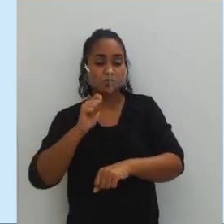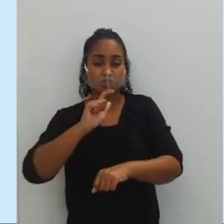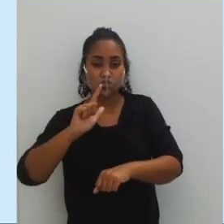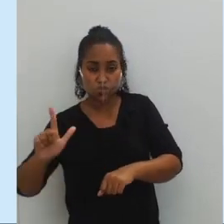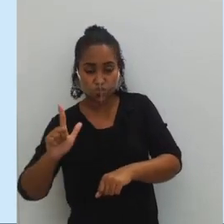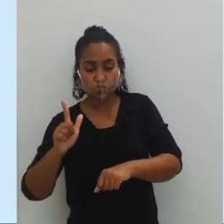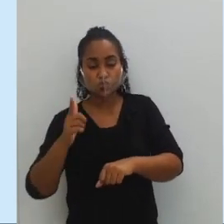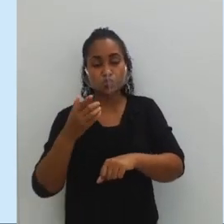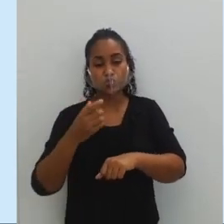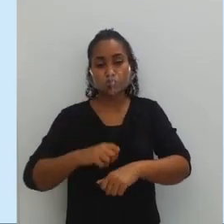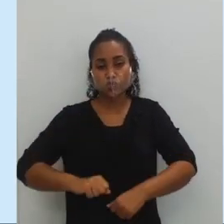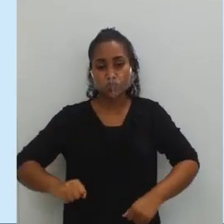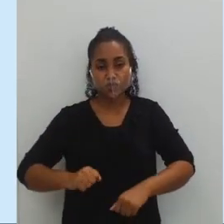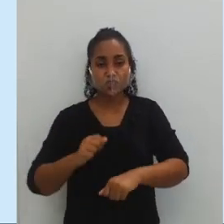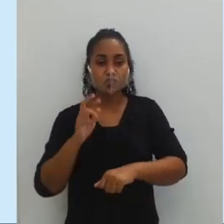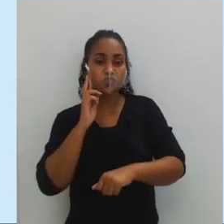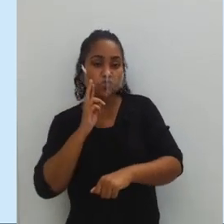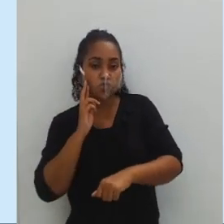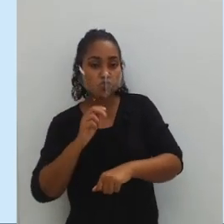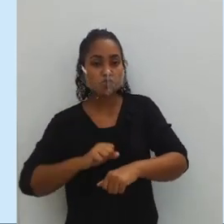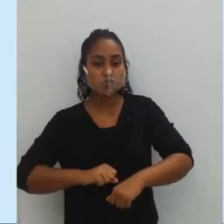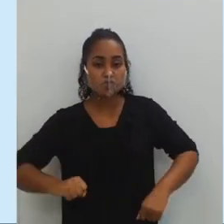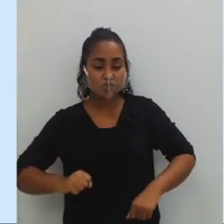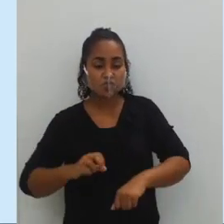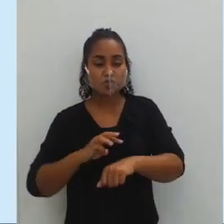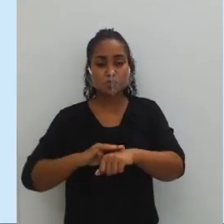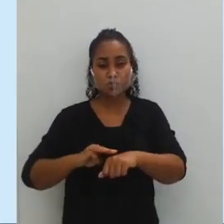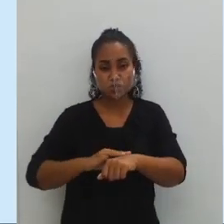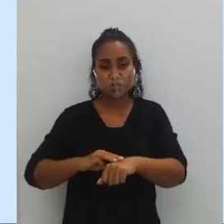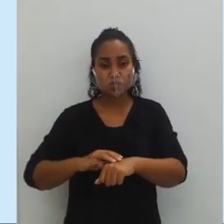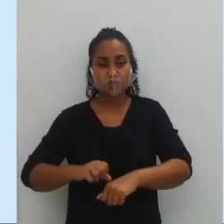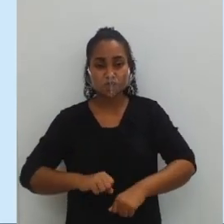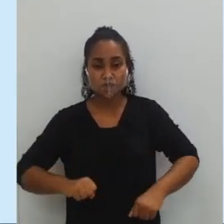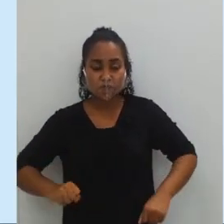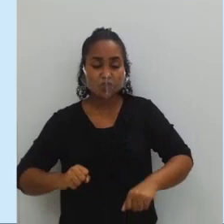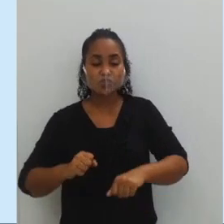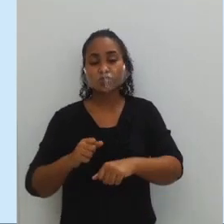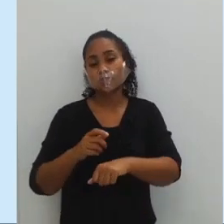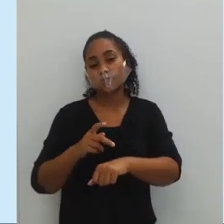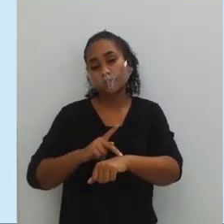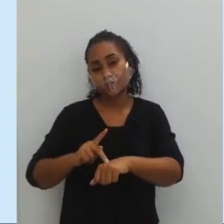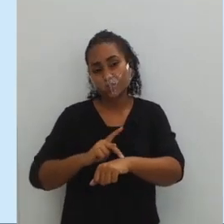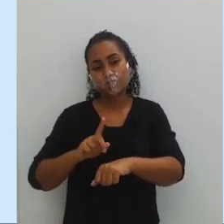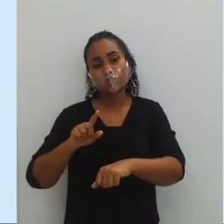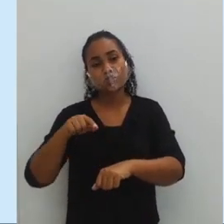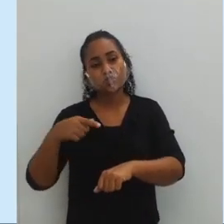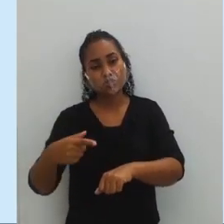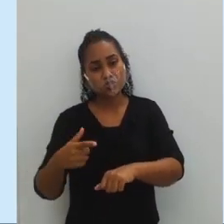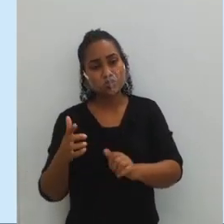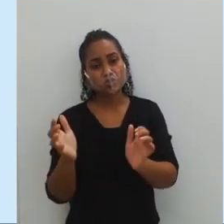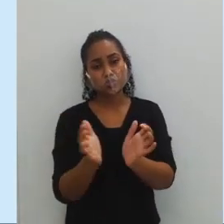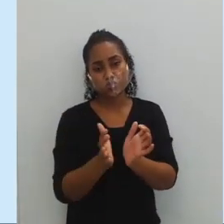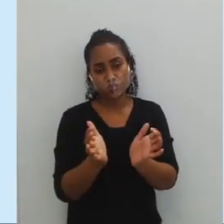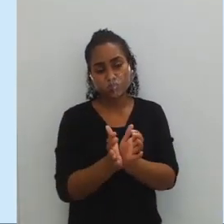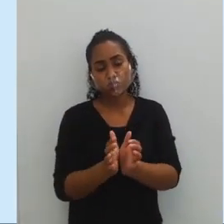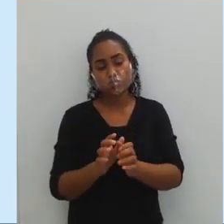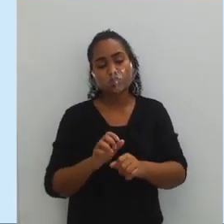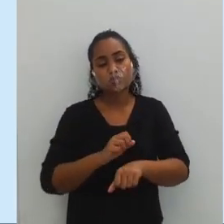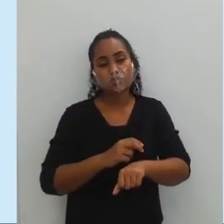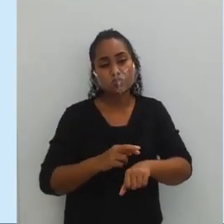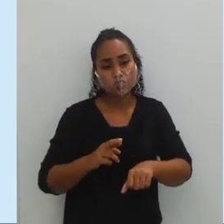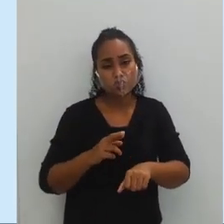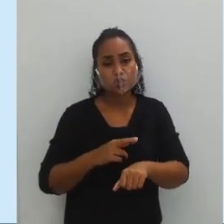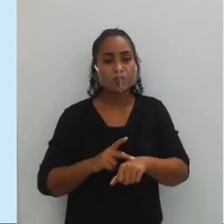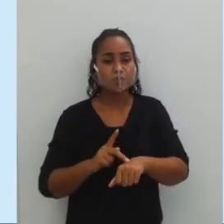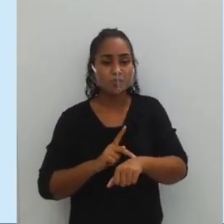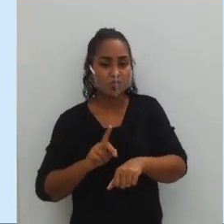faixa azul, faixa roxa, faixa marrom, faixa preta. Mas aí tem um outro segmento depois da faixa preta,